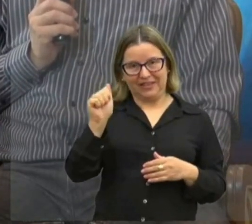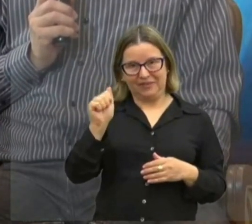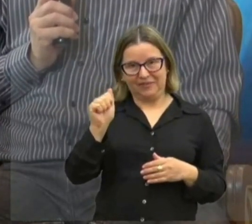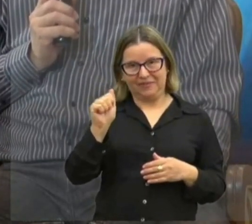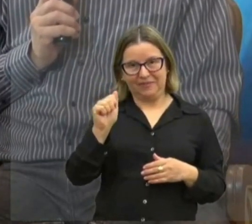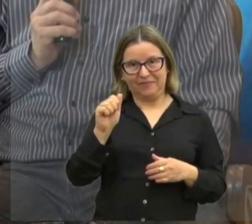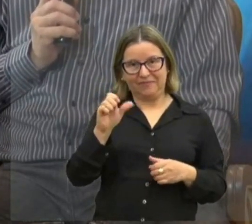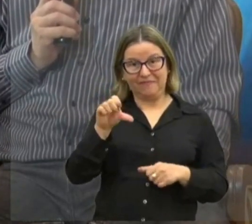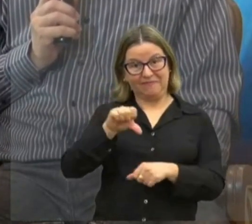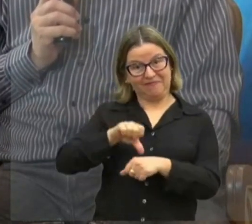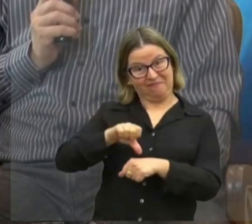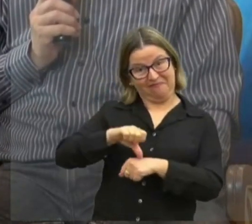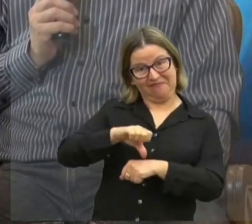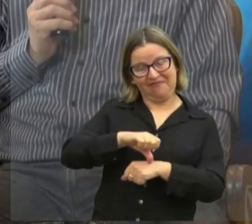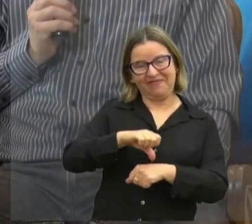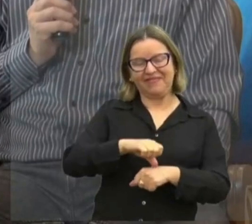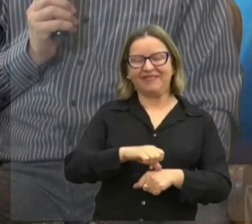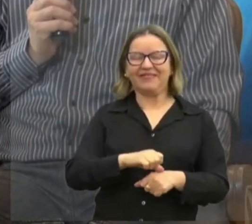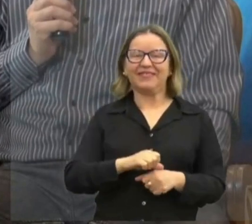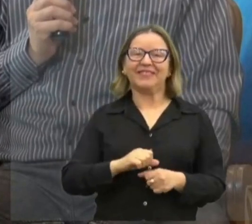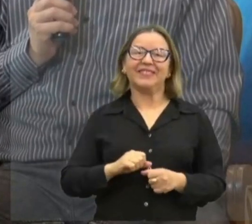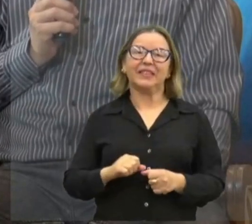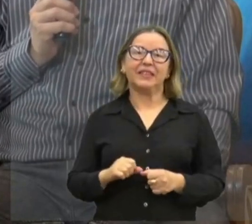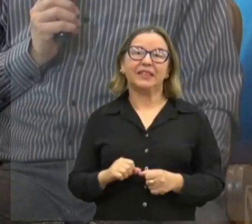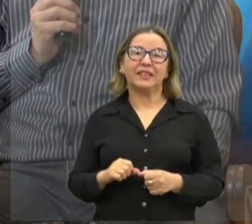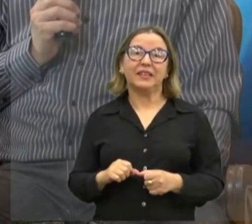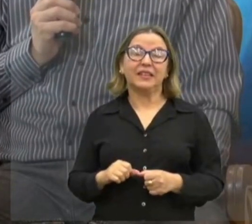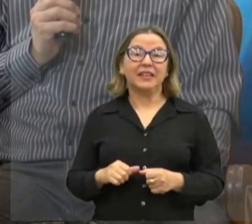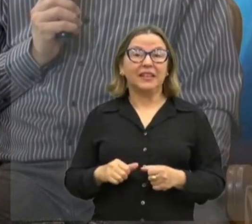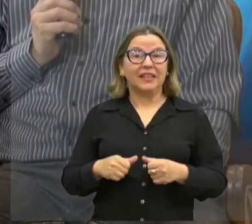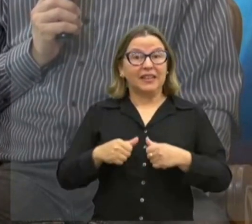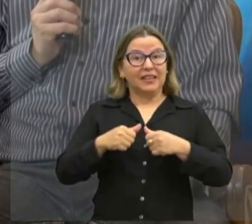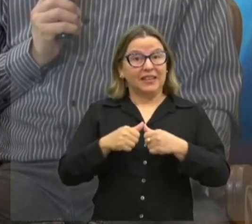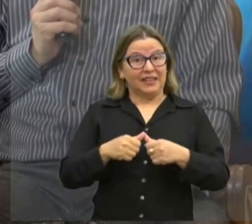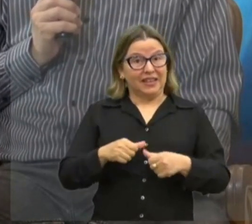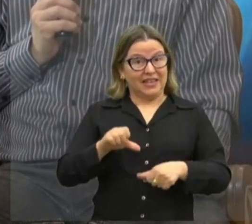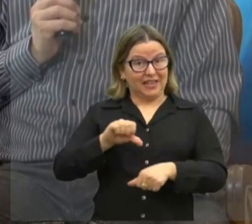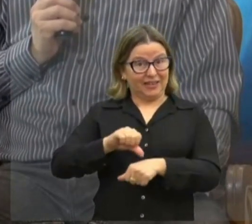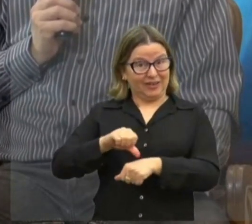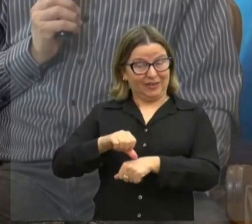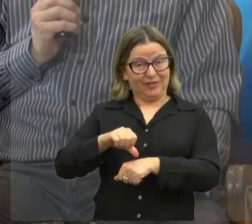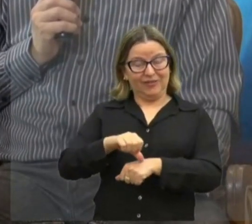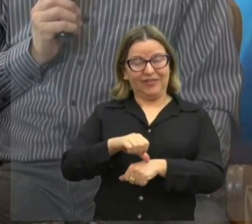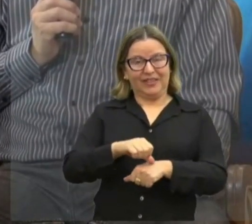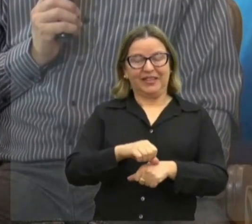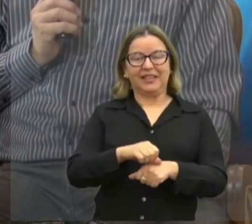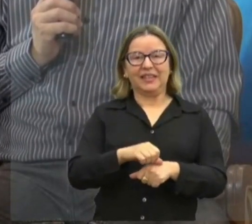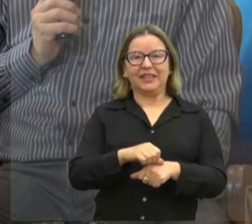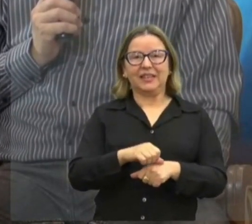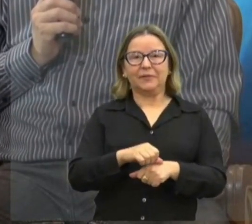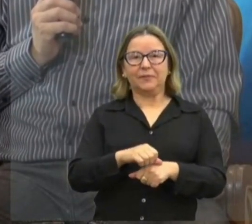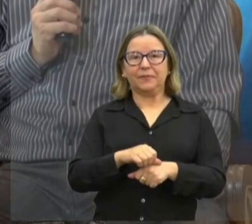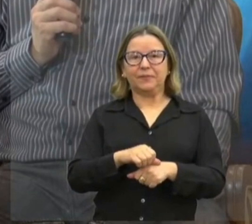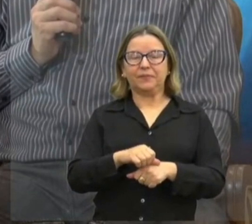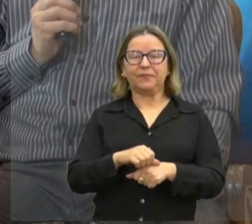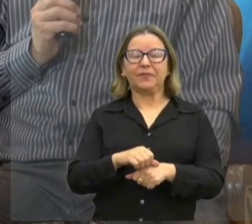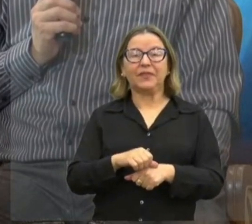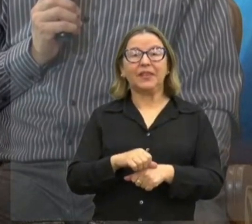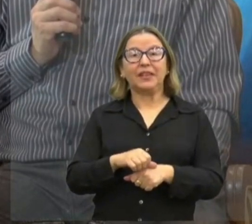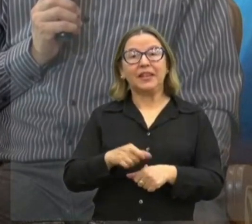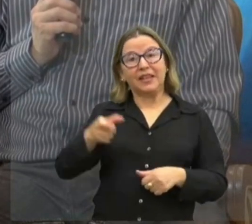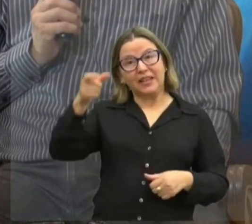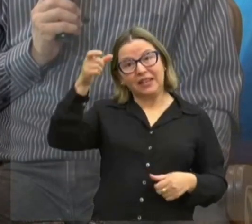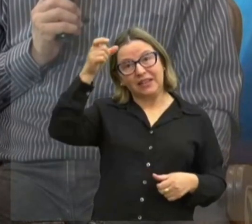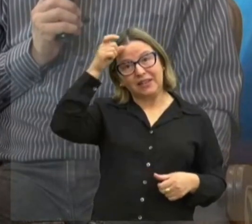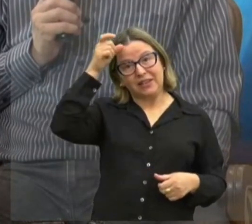a dúvida. Né? E foi essa mesma dúvida a estratégia utilizada por